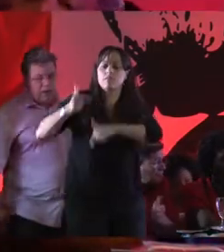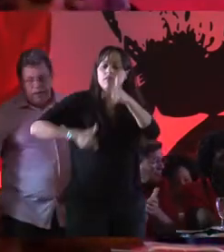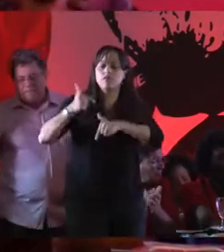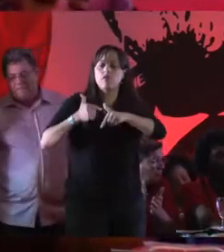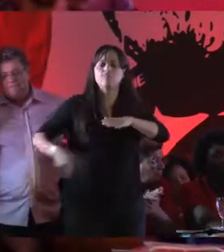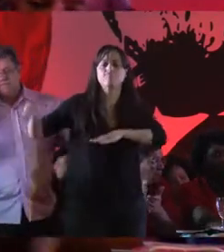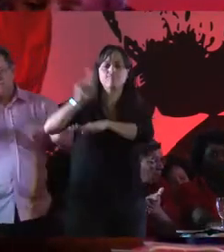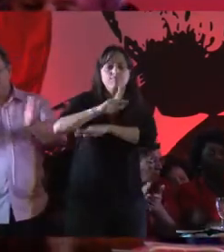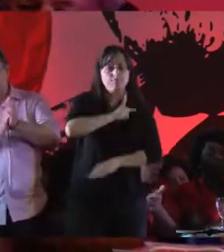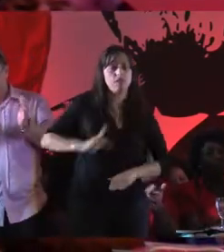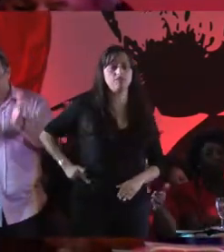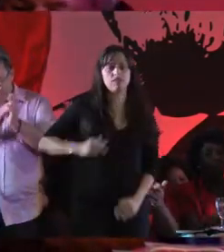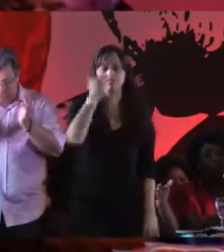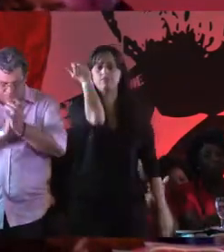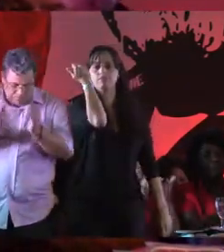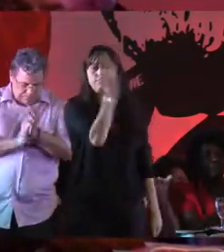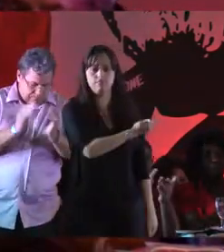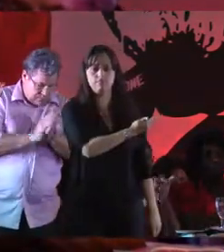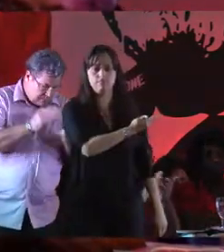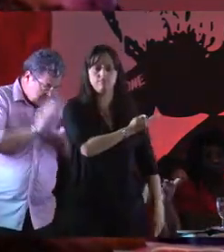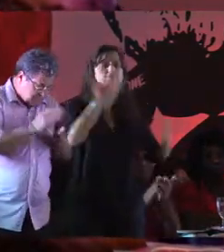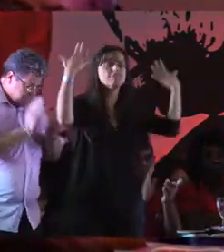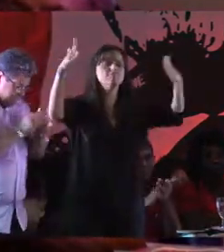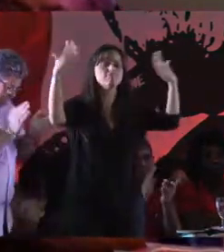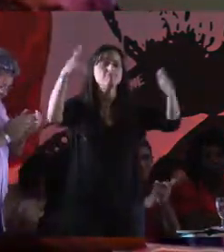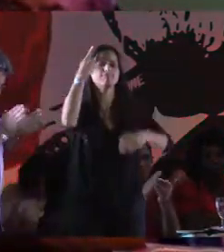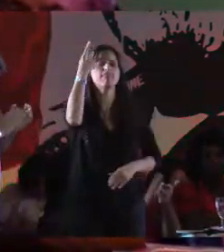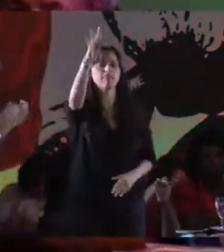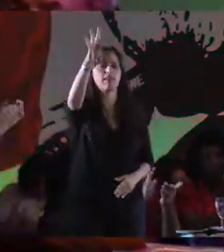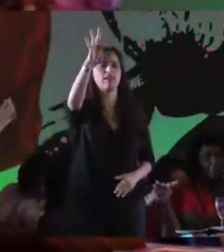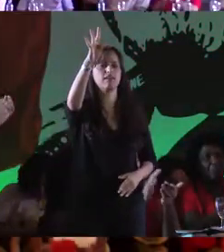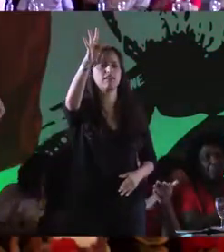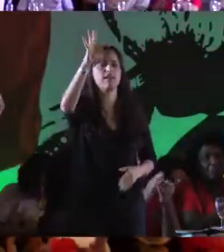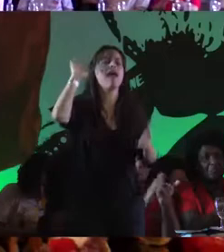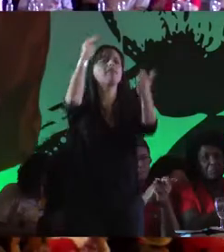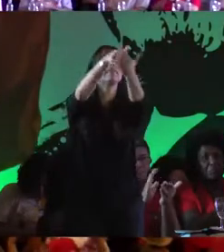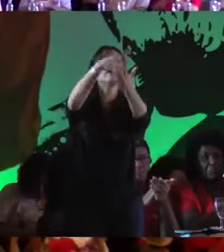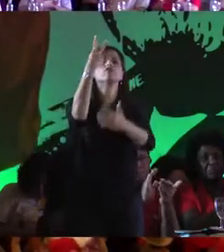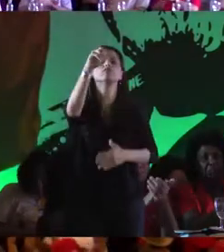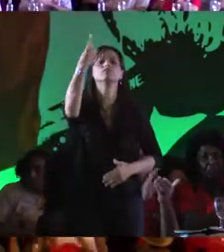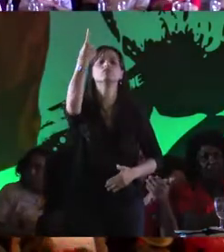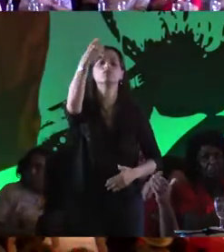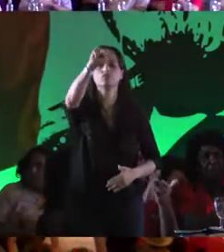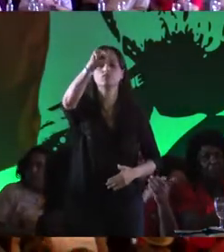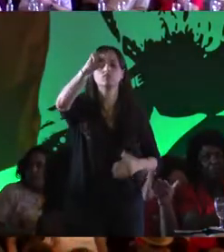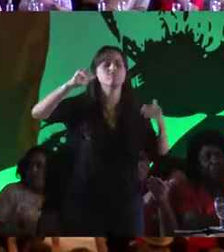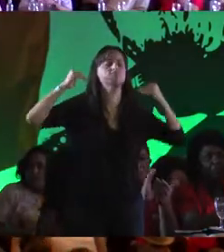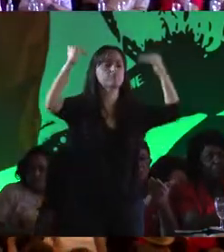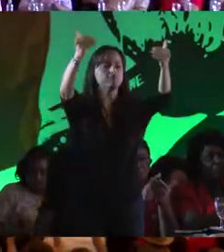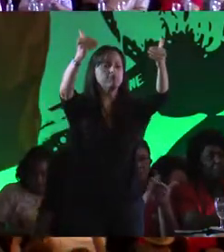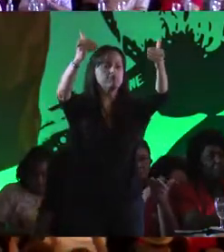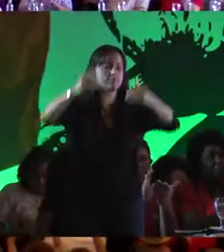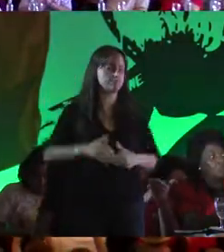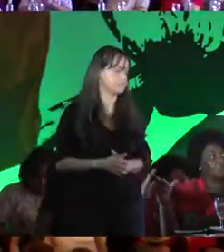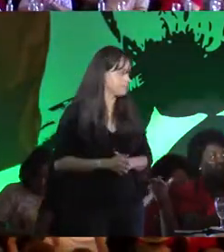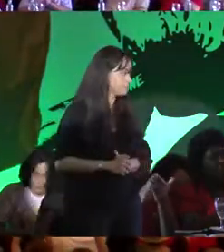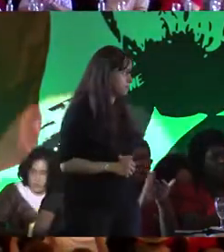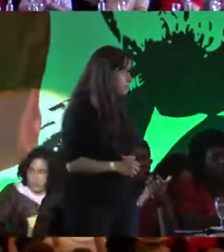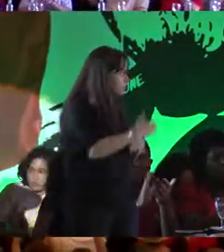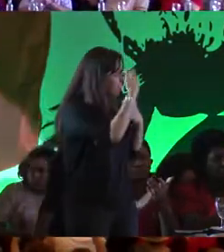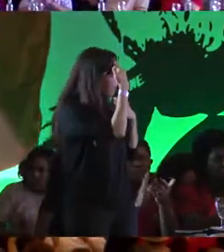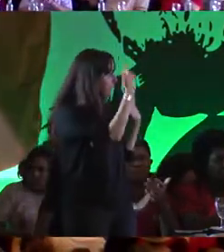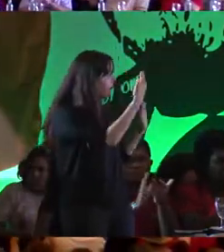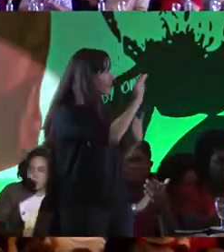companheiras. Viva o Partido dos Trabalhadores e até a vitória, companheiros e companheiras. Obrigado, nosso líder, Paulo